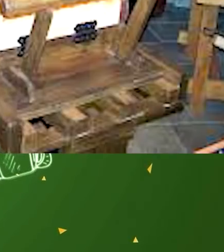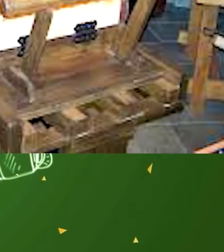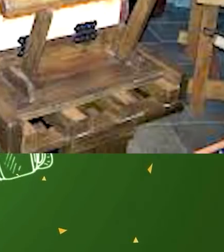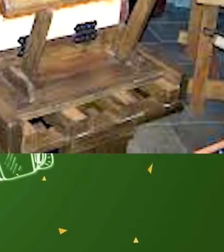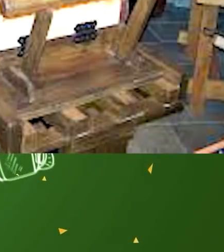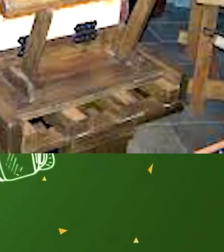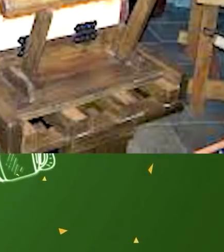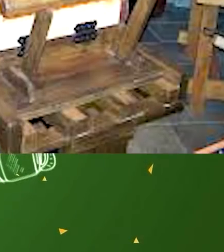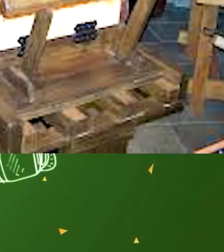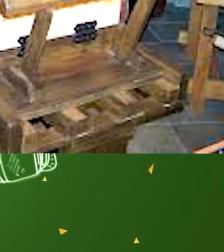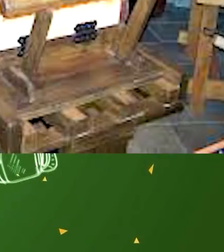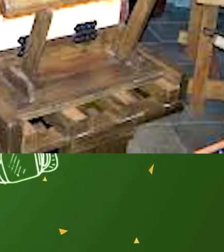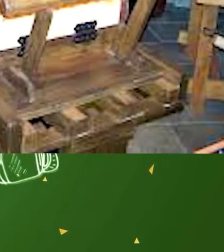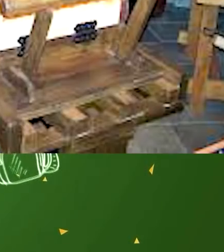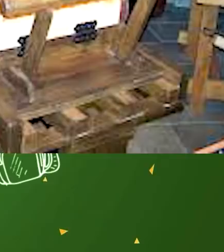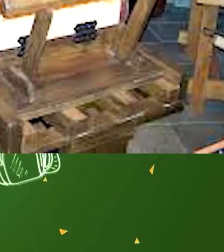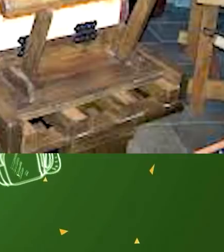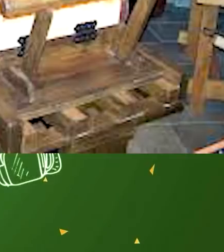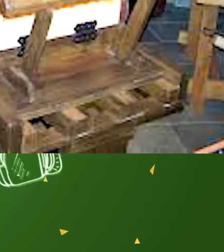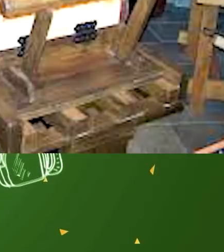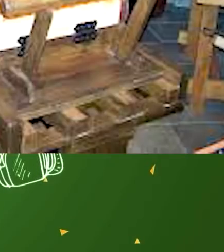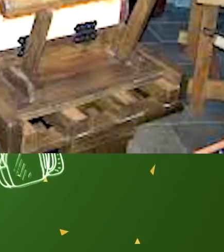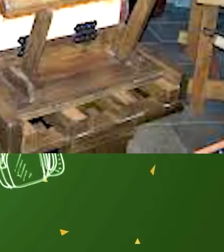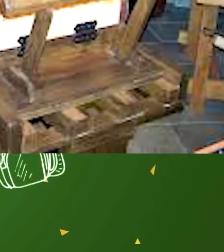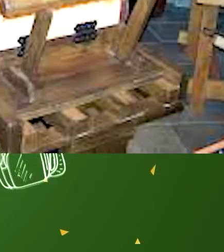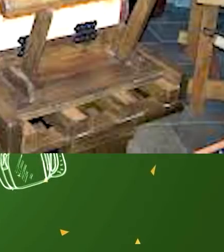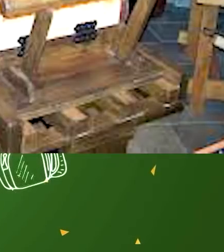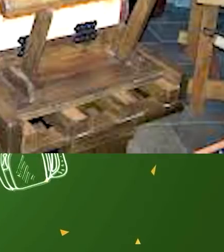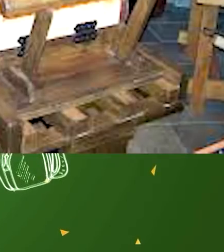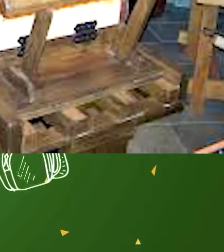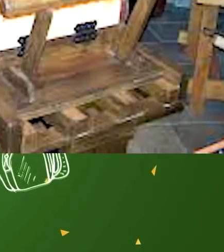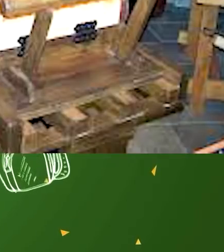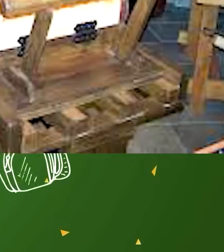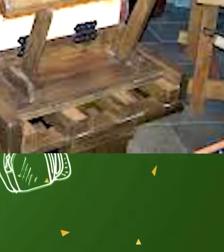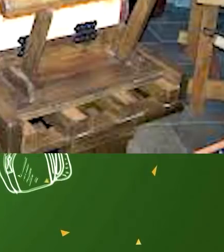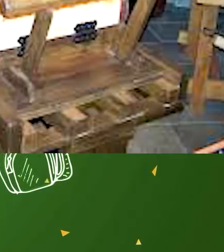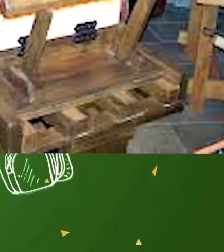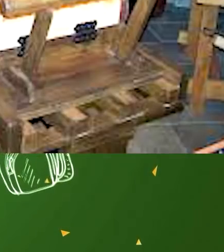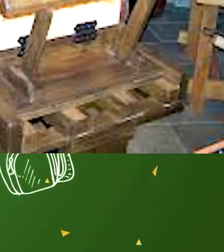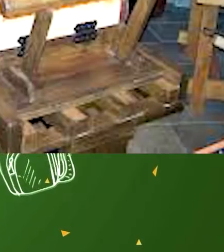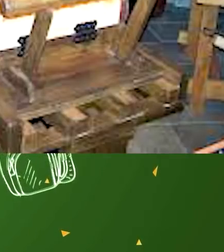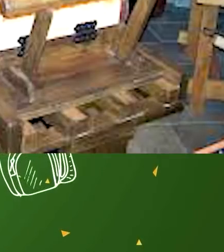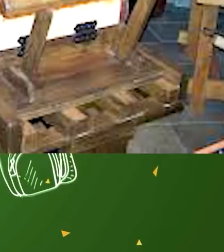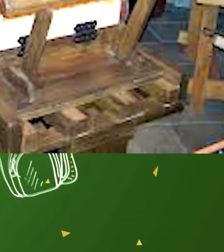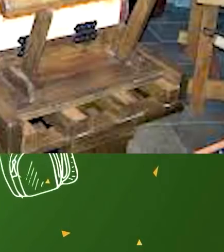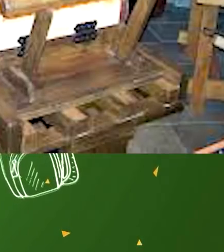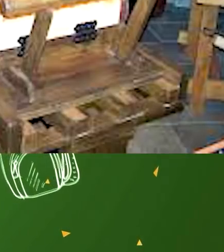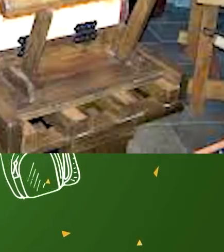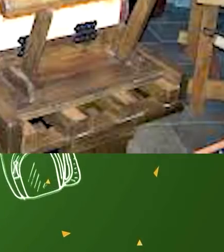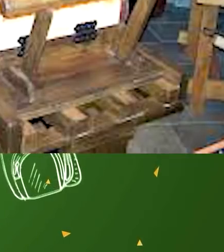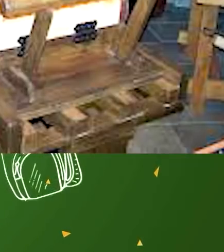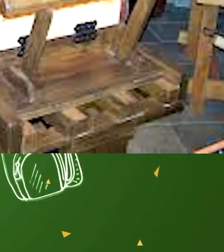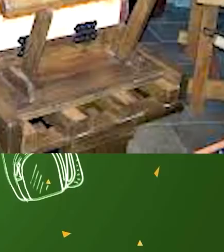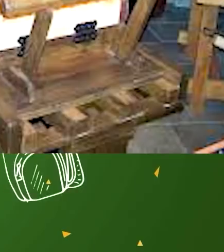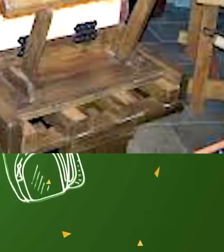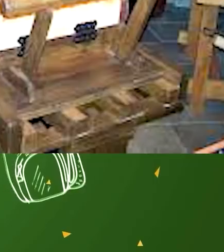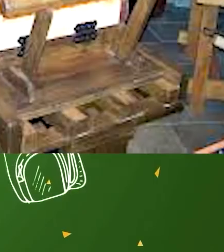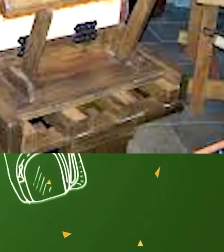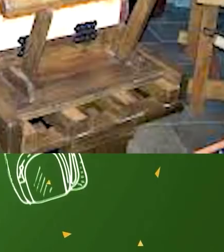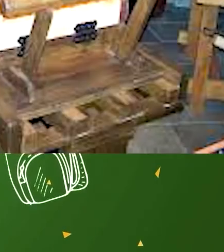Depois, estava pronta a impressão. Essa foi uma maravilhosa invenção.